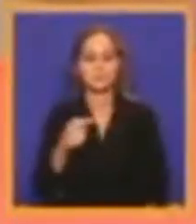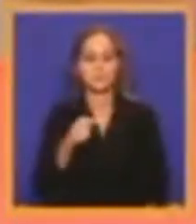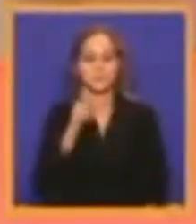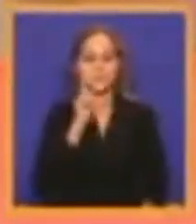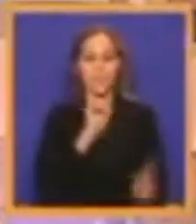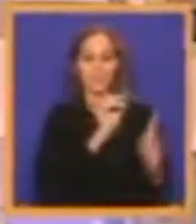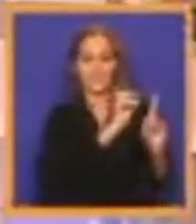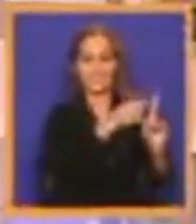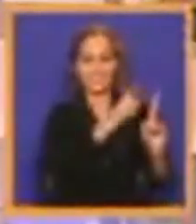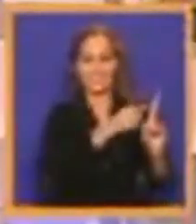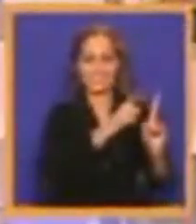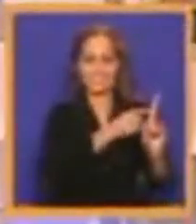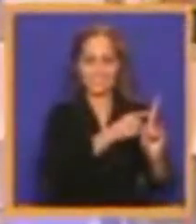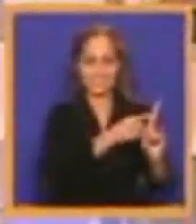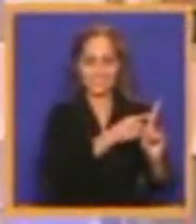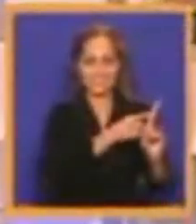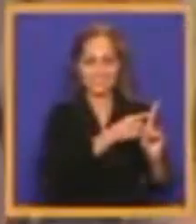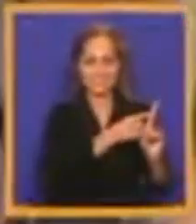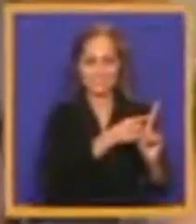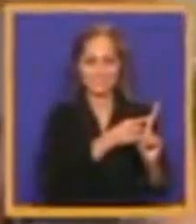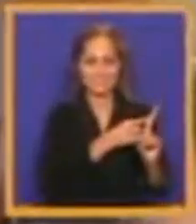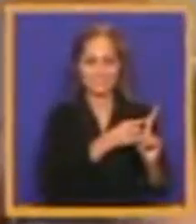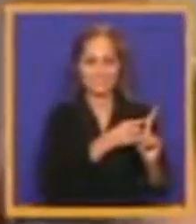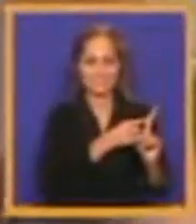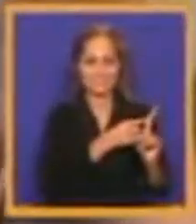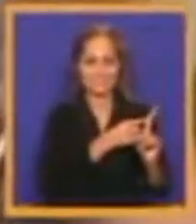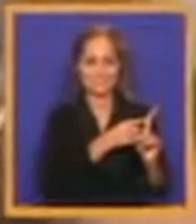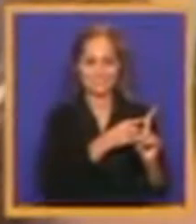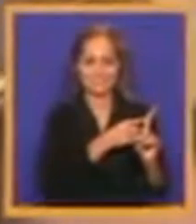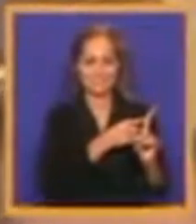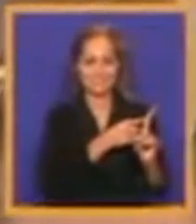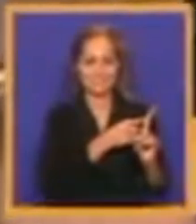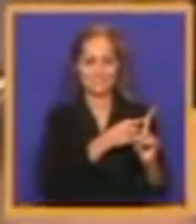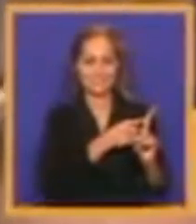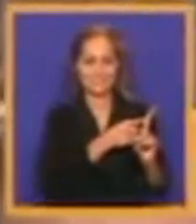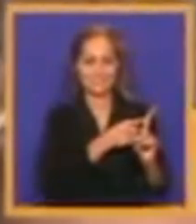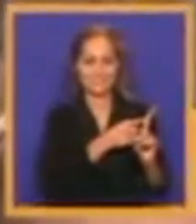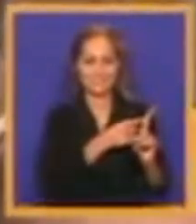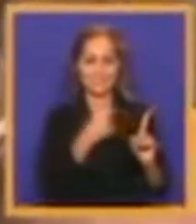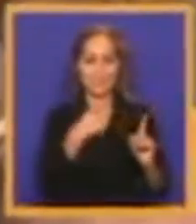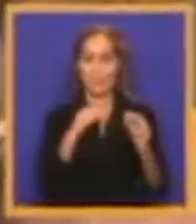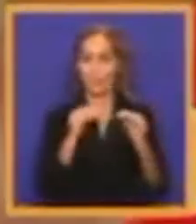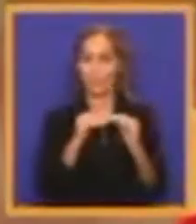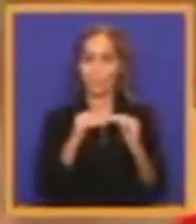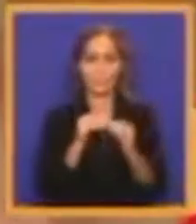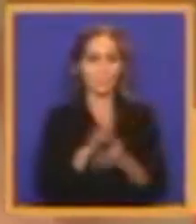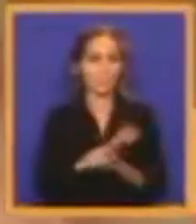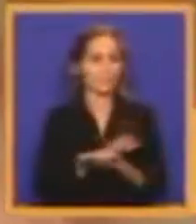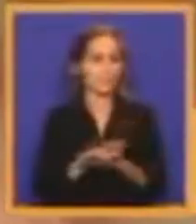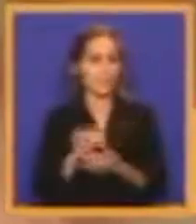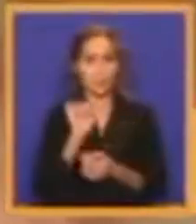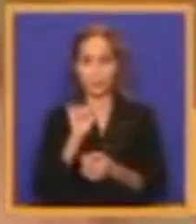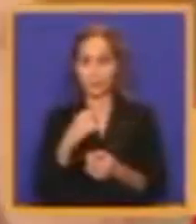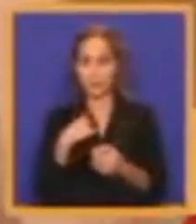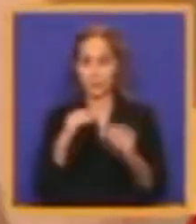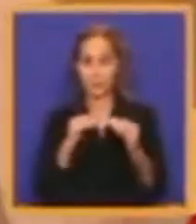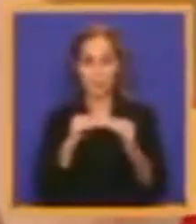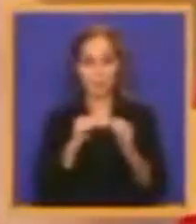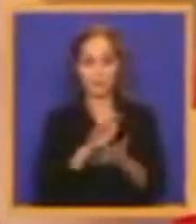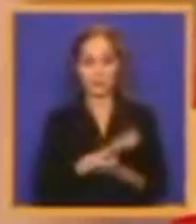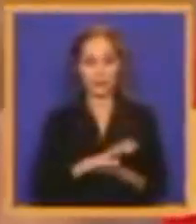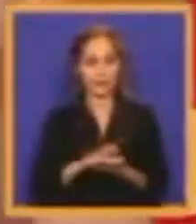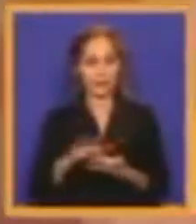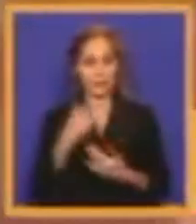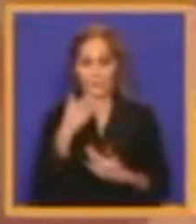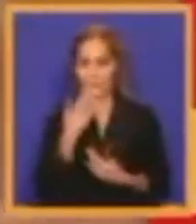ela é gêmeo! Ai, olha, eu digo já uma coisa, eu não combinei nada disto com o nada. Pedro Cardoso. Isto não foram